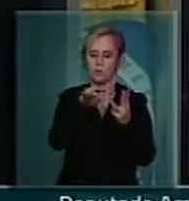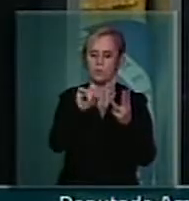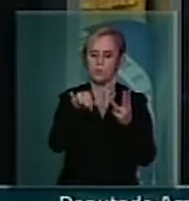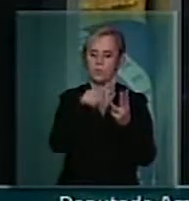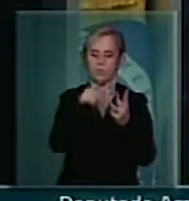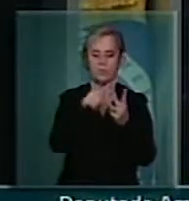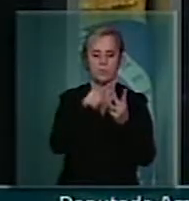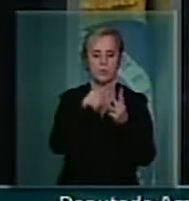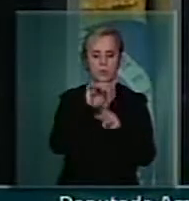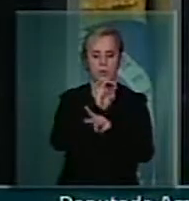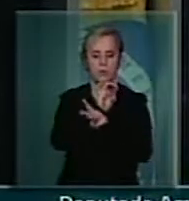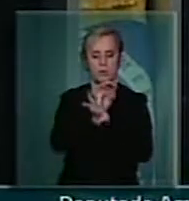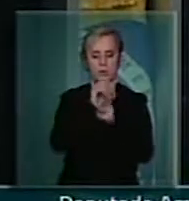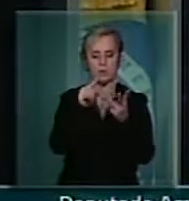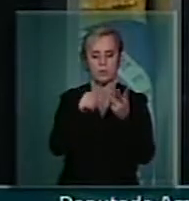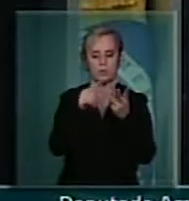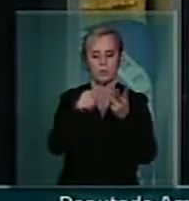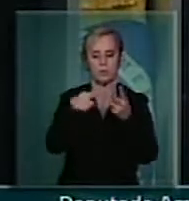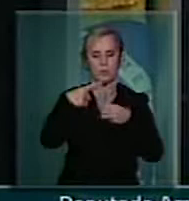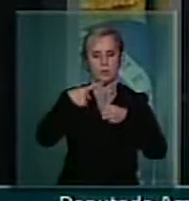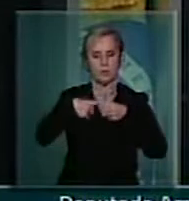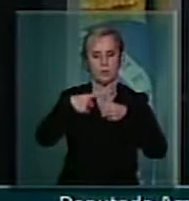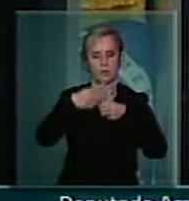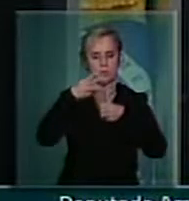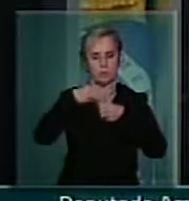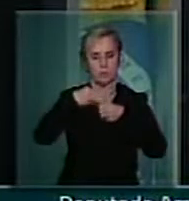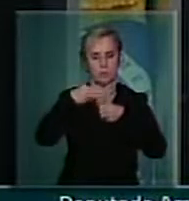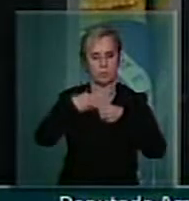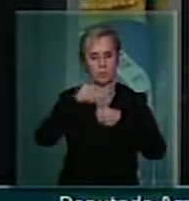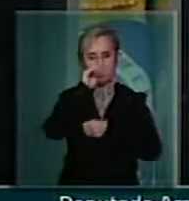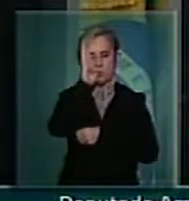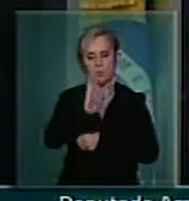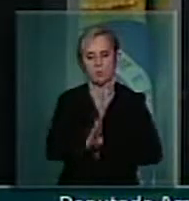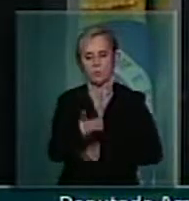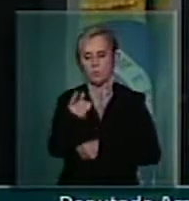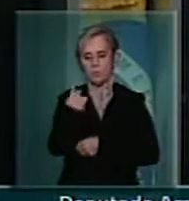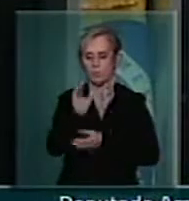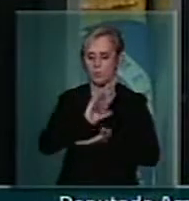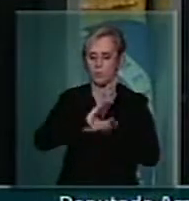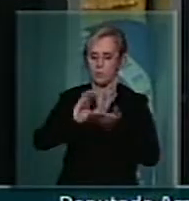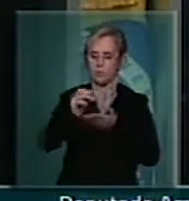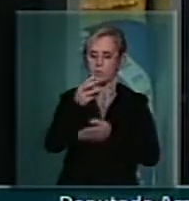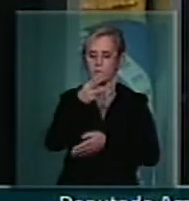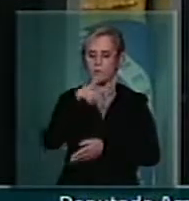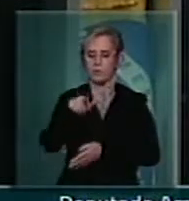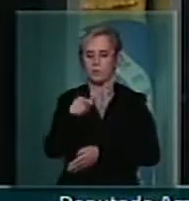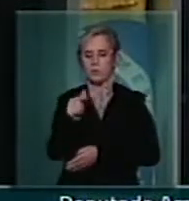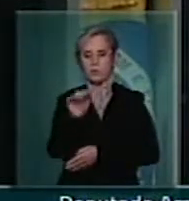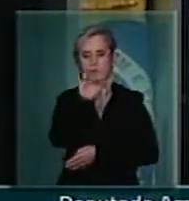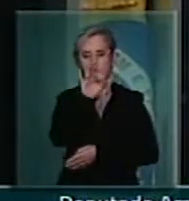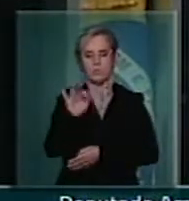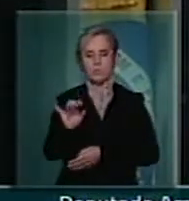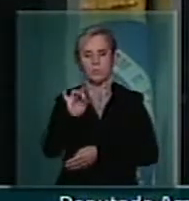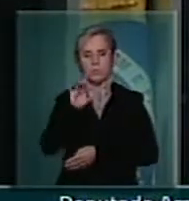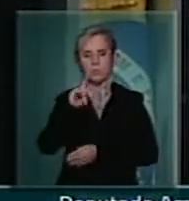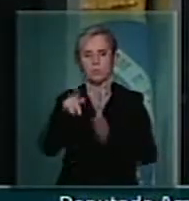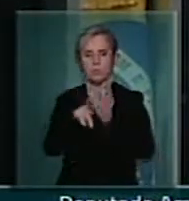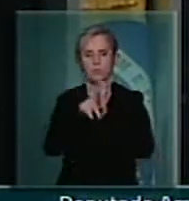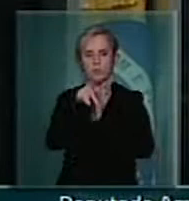Distrito Federal e Município, o Brasil aplica apenas 3,7% do seu